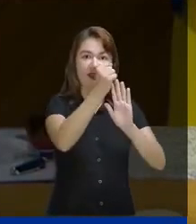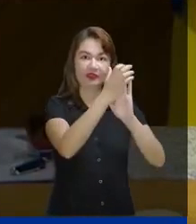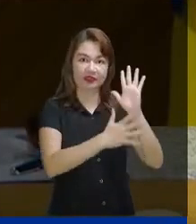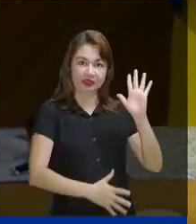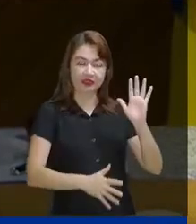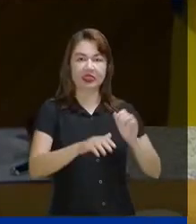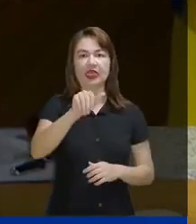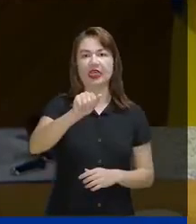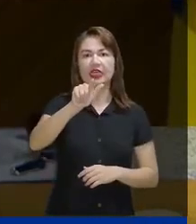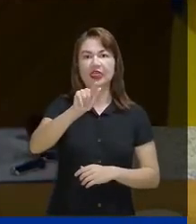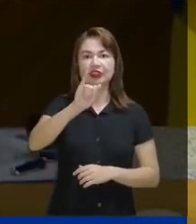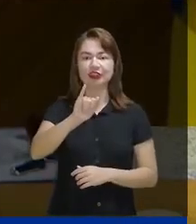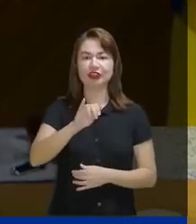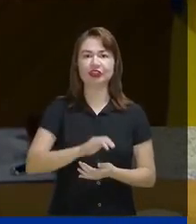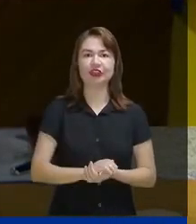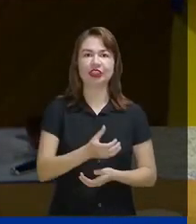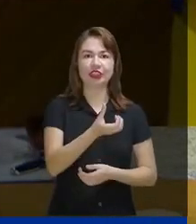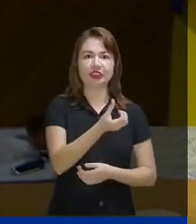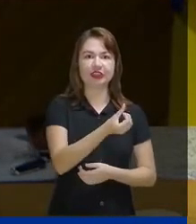número